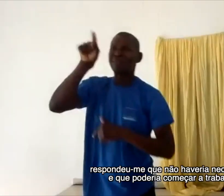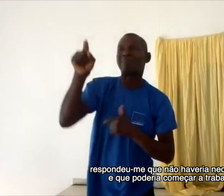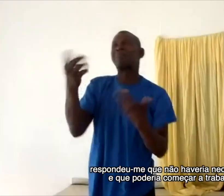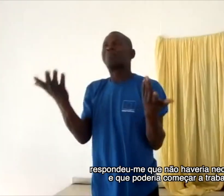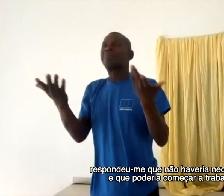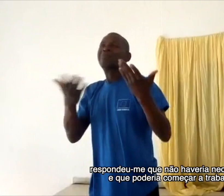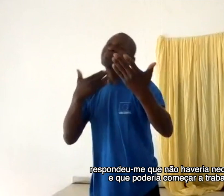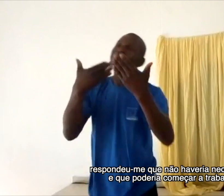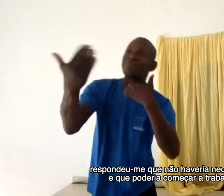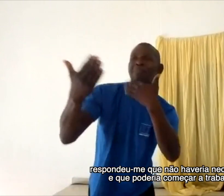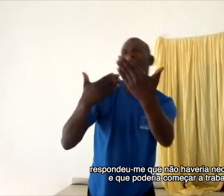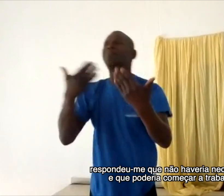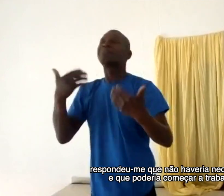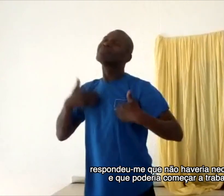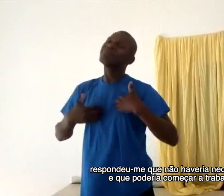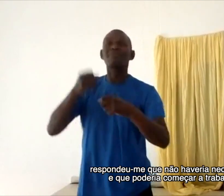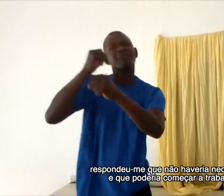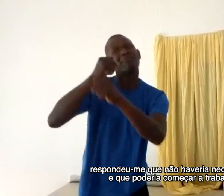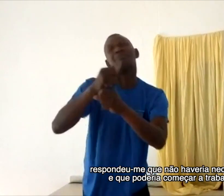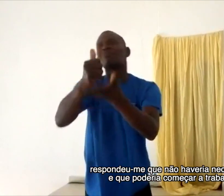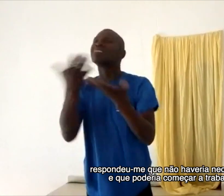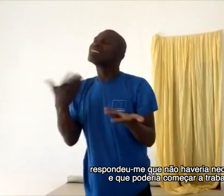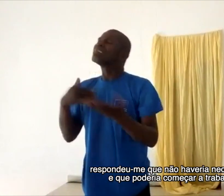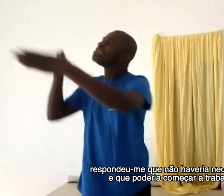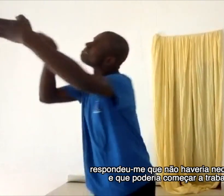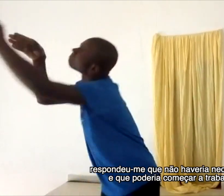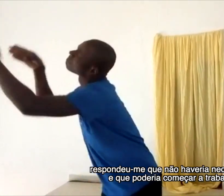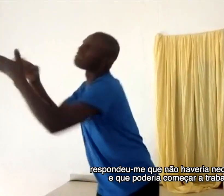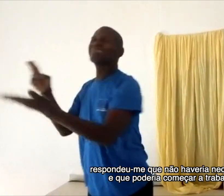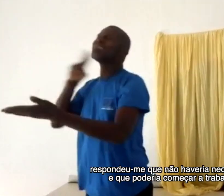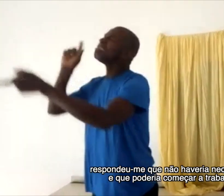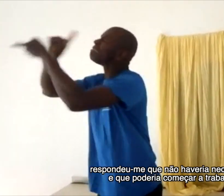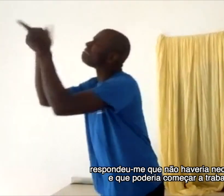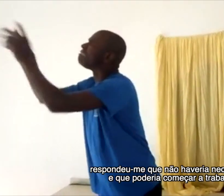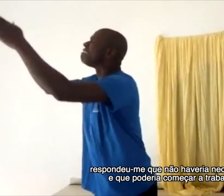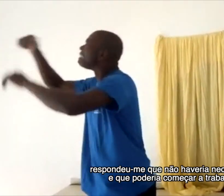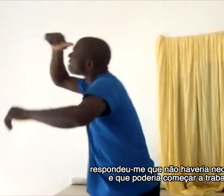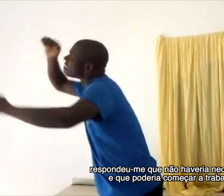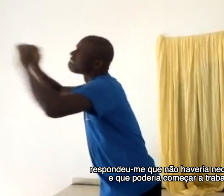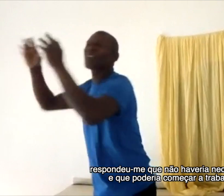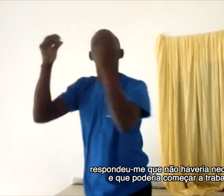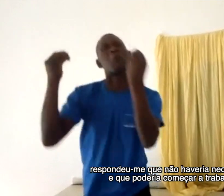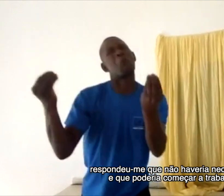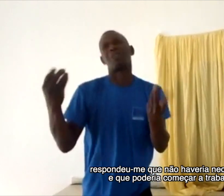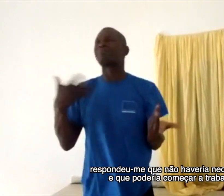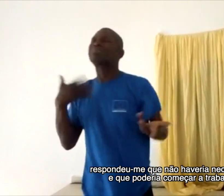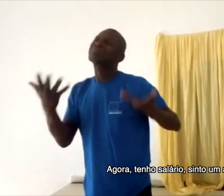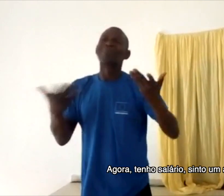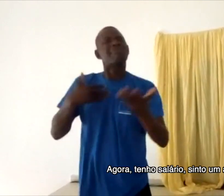certificado e me respondeu que não haveria necessidade e que podia começar a